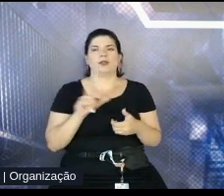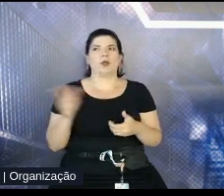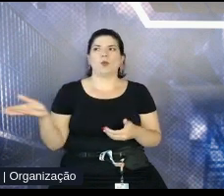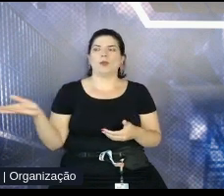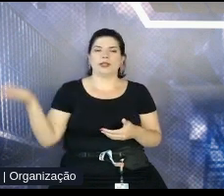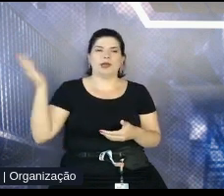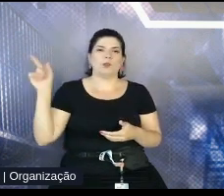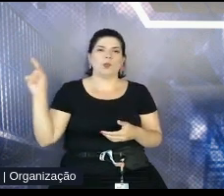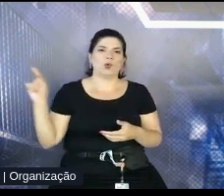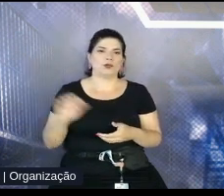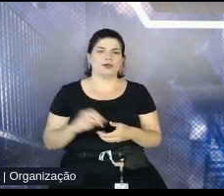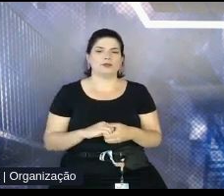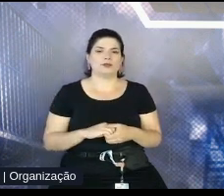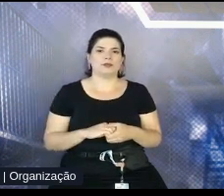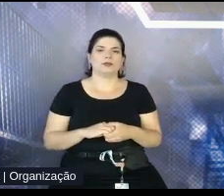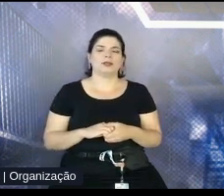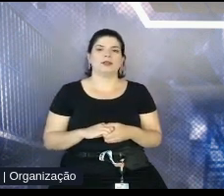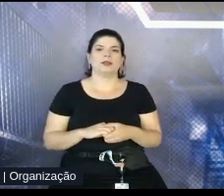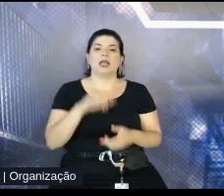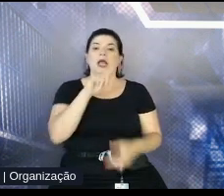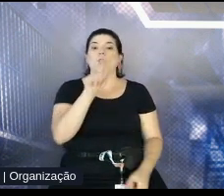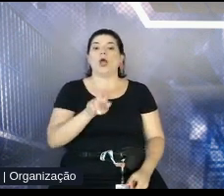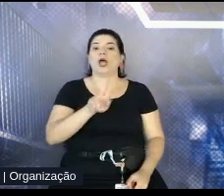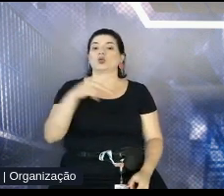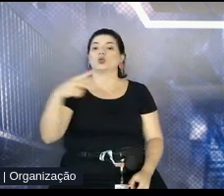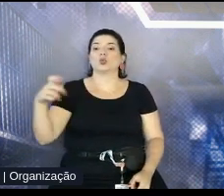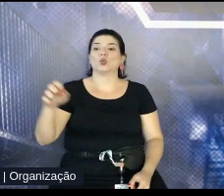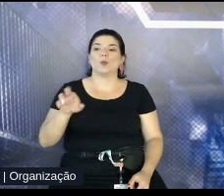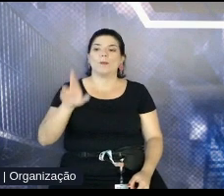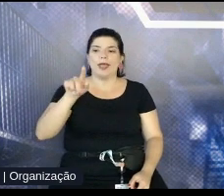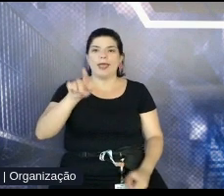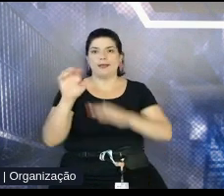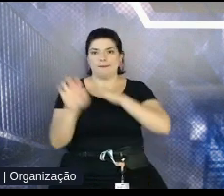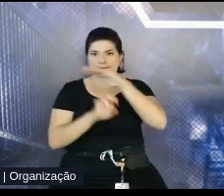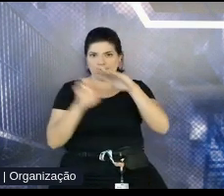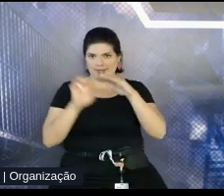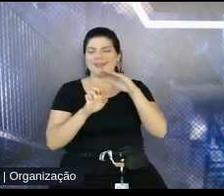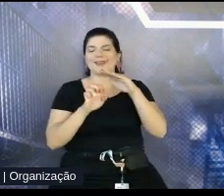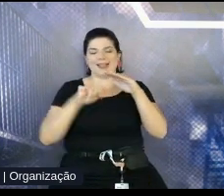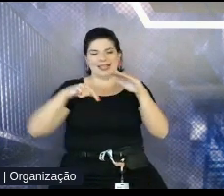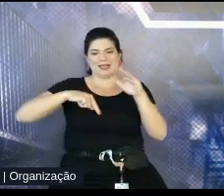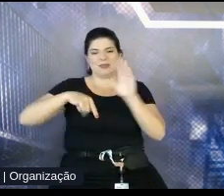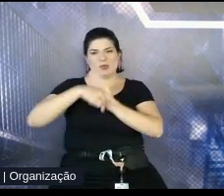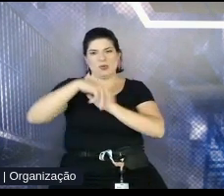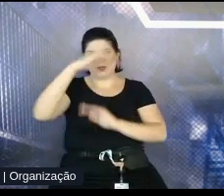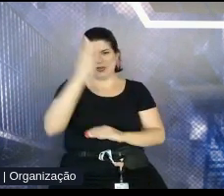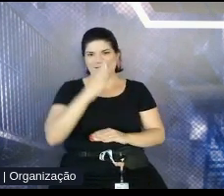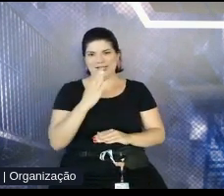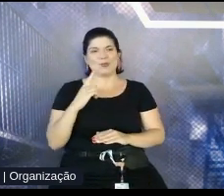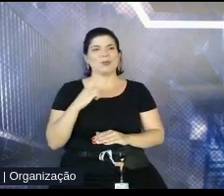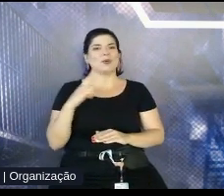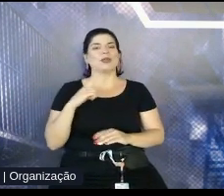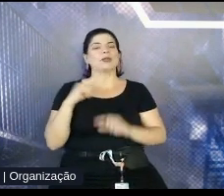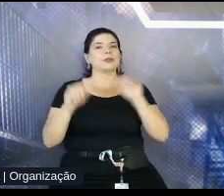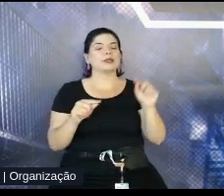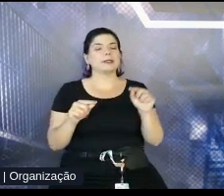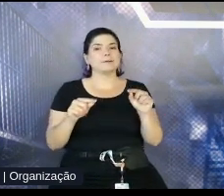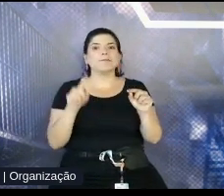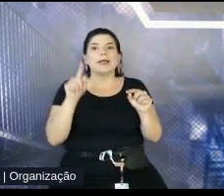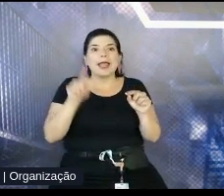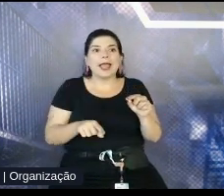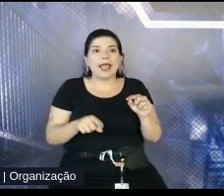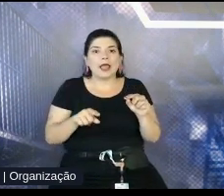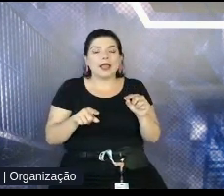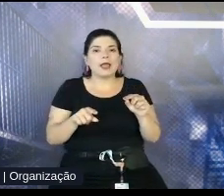da ZUP. Então, a ZUP, essa empresa hoje, né, empresa nacional, que visa estar se tornando uma Big Tech,